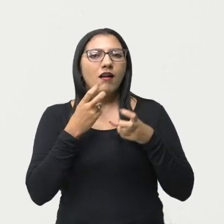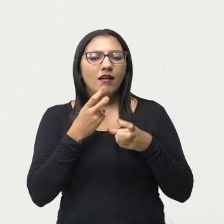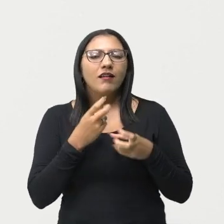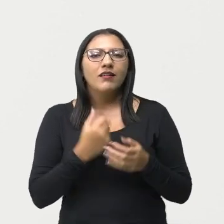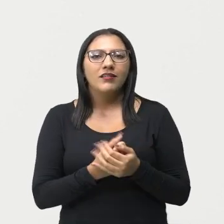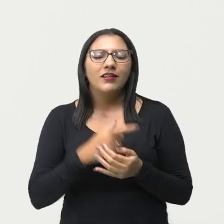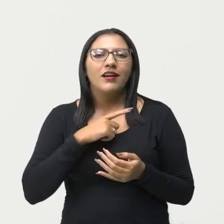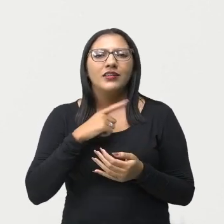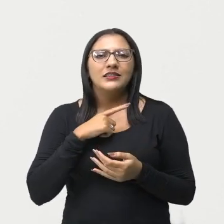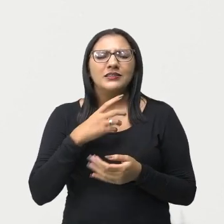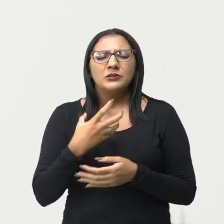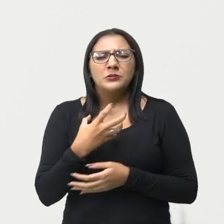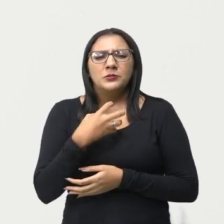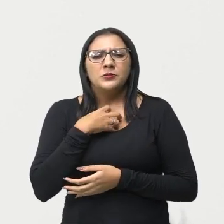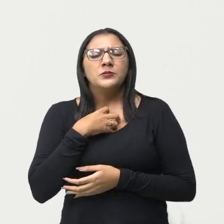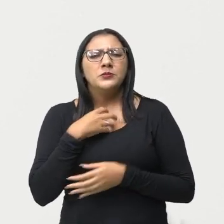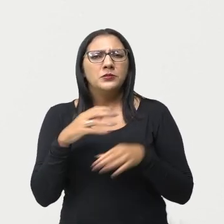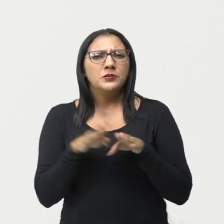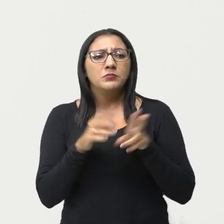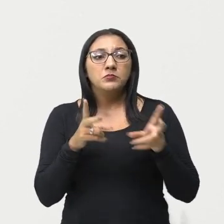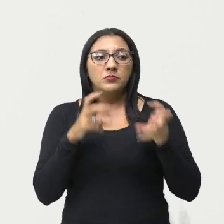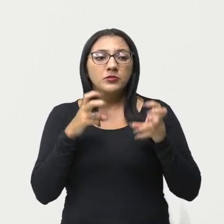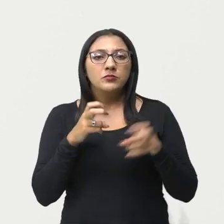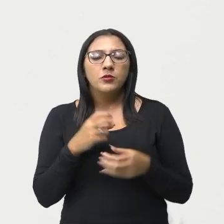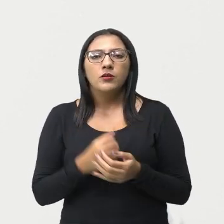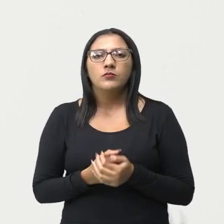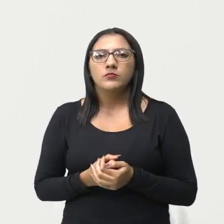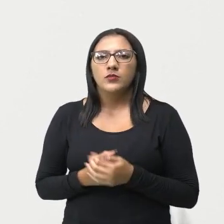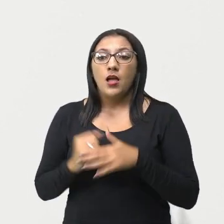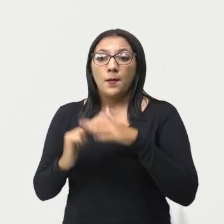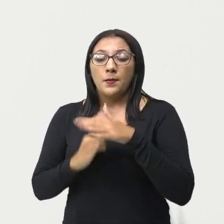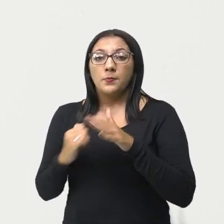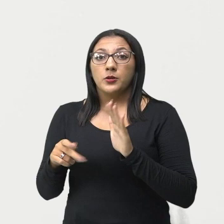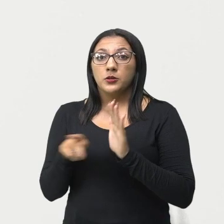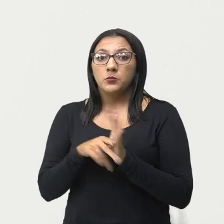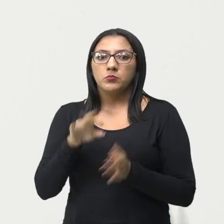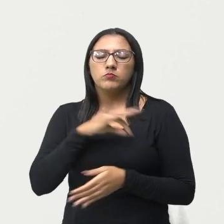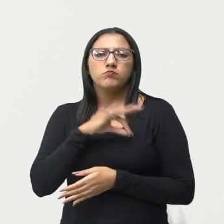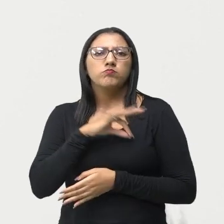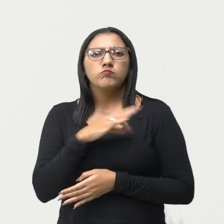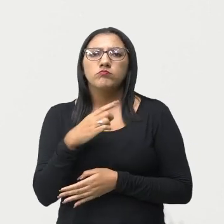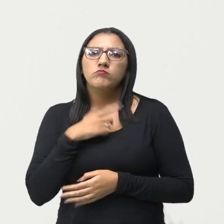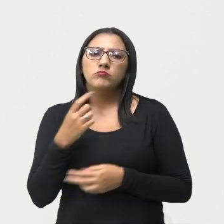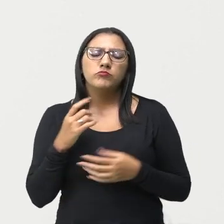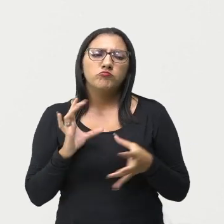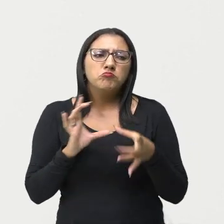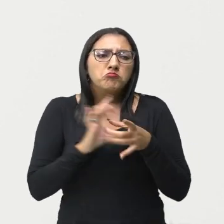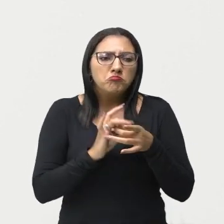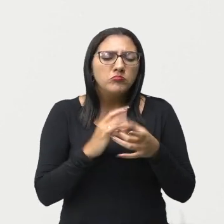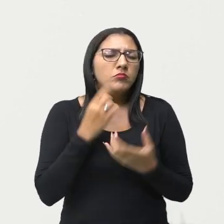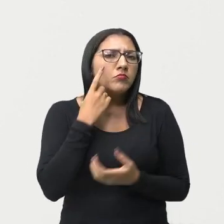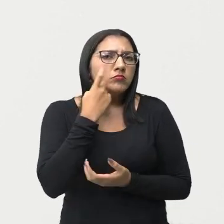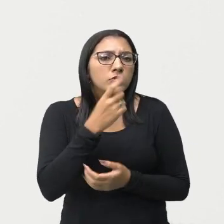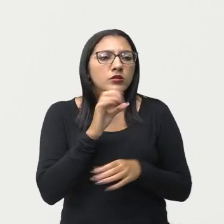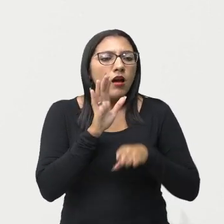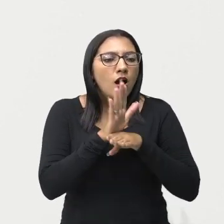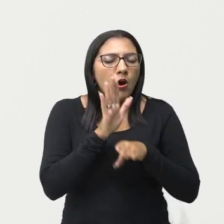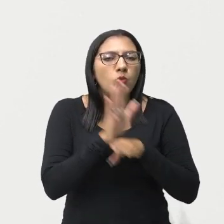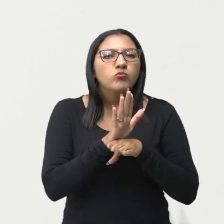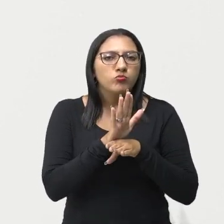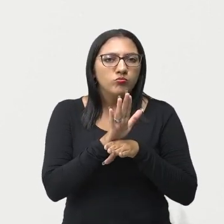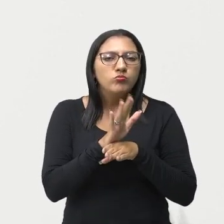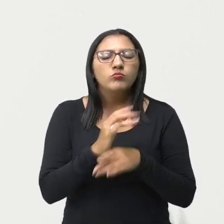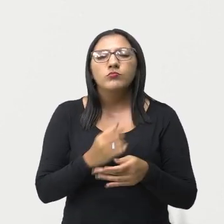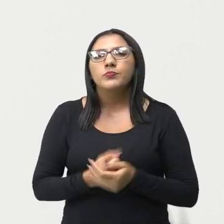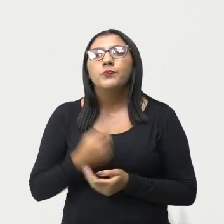e mobilizou o Ministério da Segurança Pública que se envolveu na investigação. Então, observe que após a